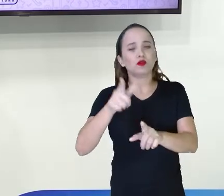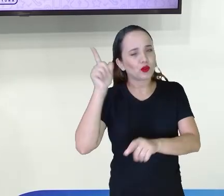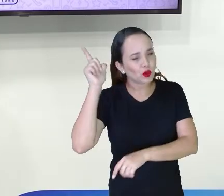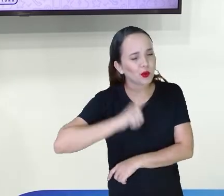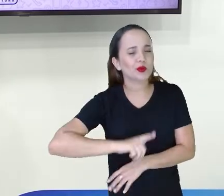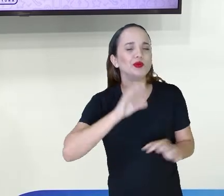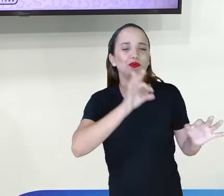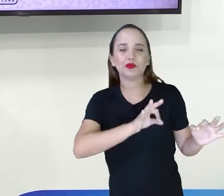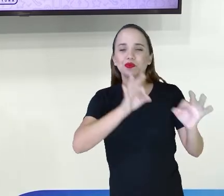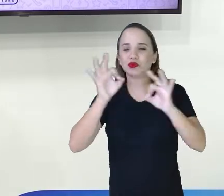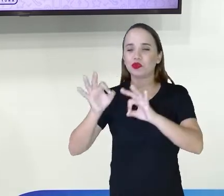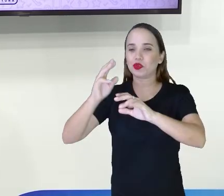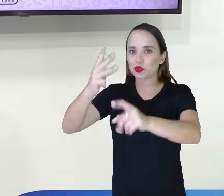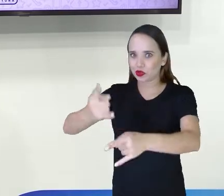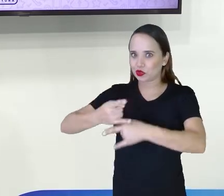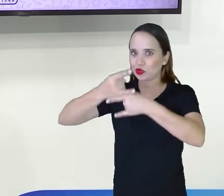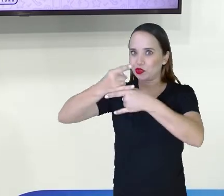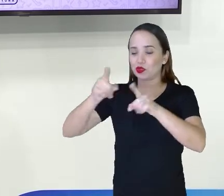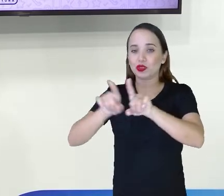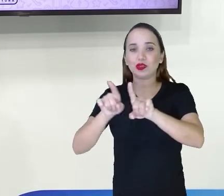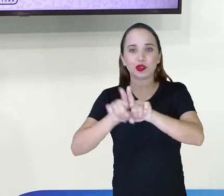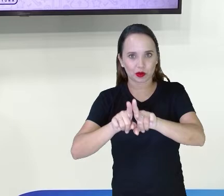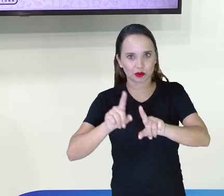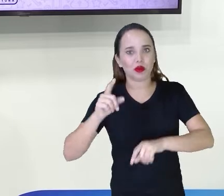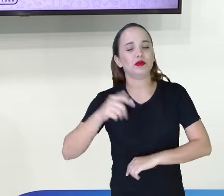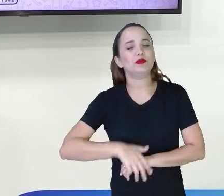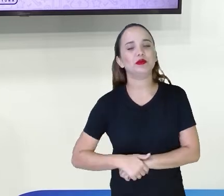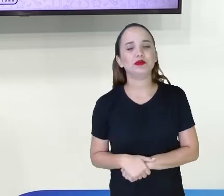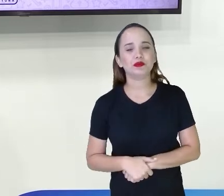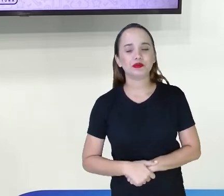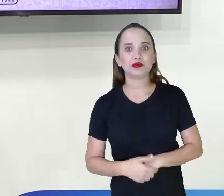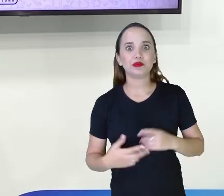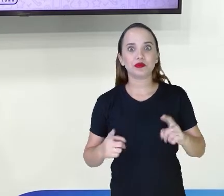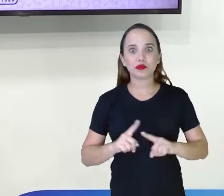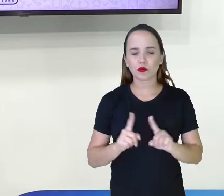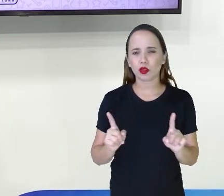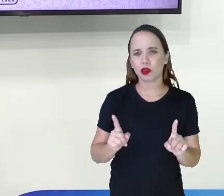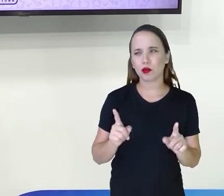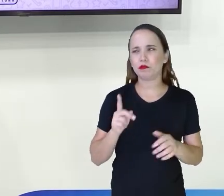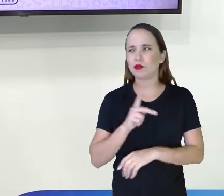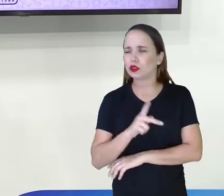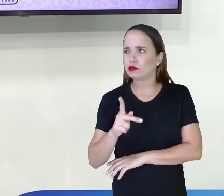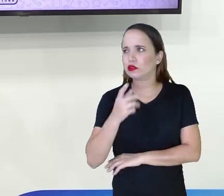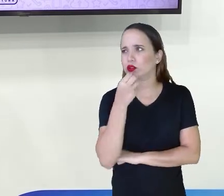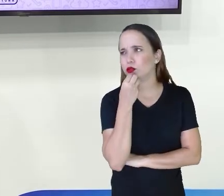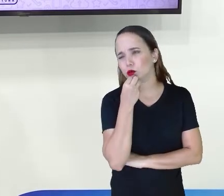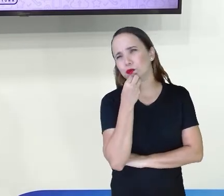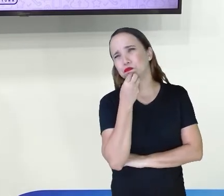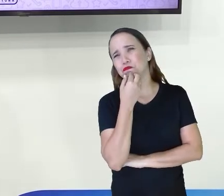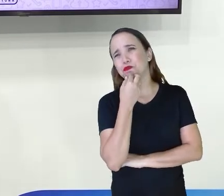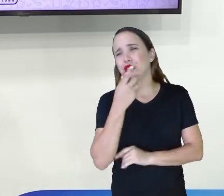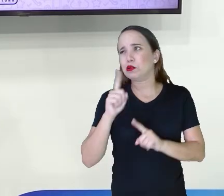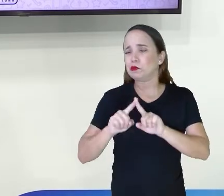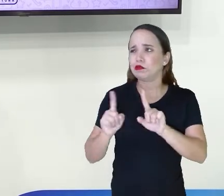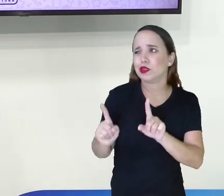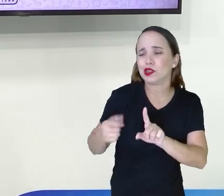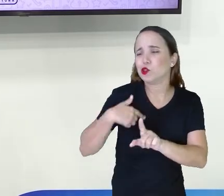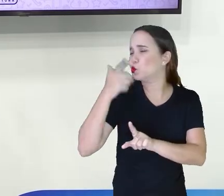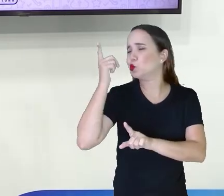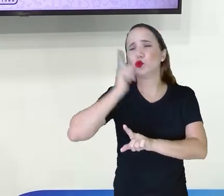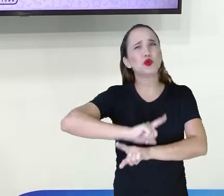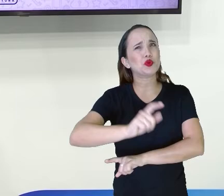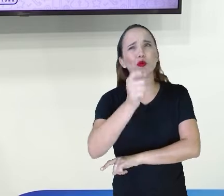assistir essa aula ao vivo pelo canal 22.3. Ah, professora, mas nem eu consegui o